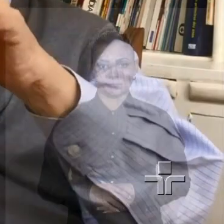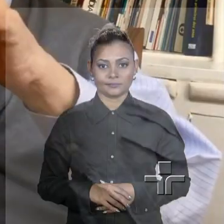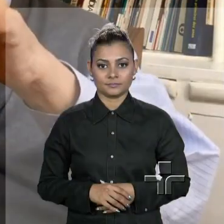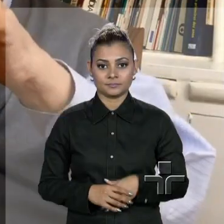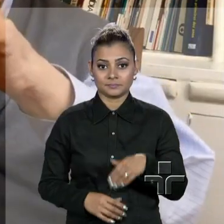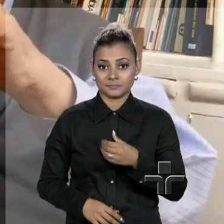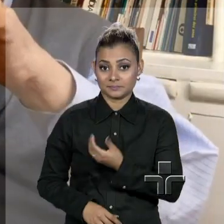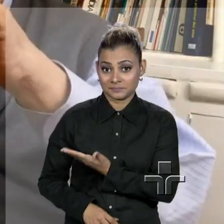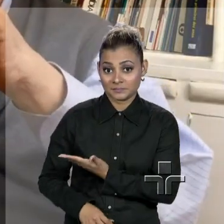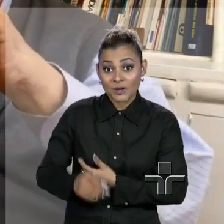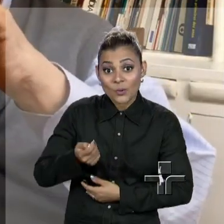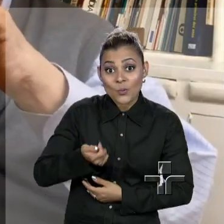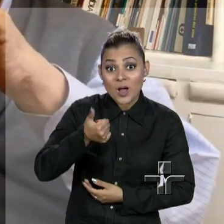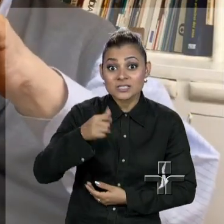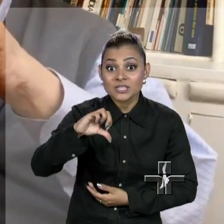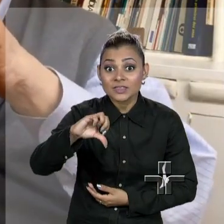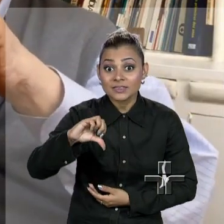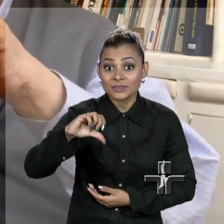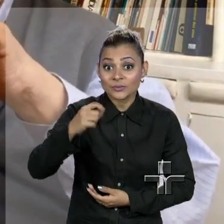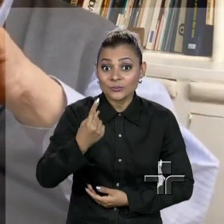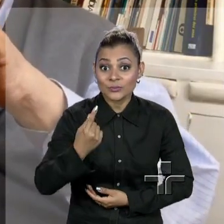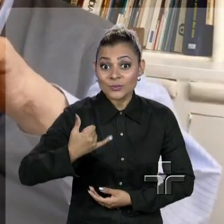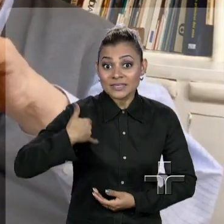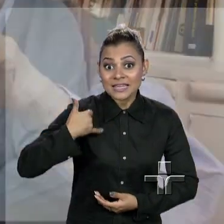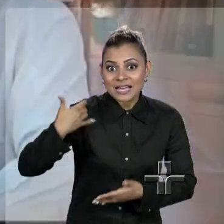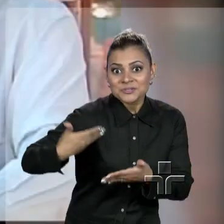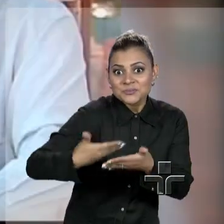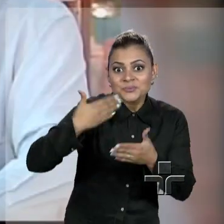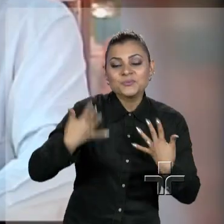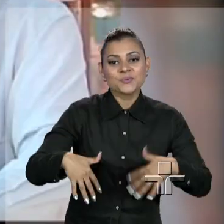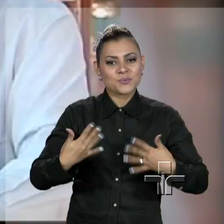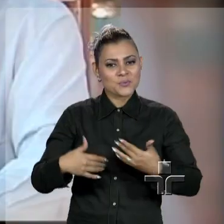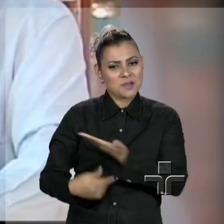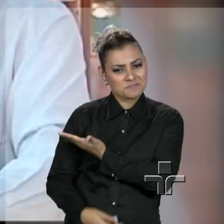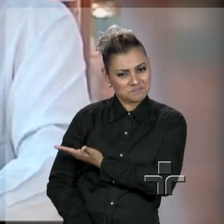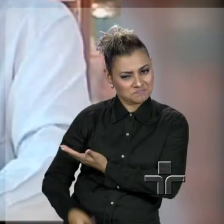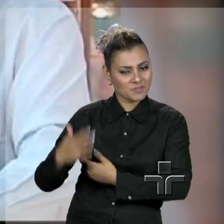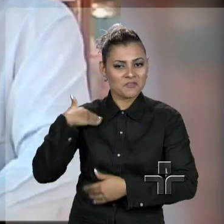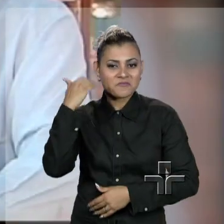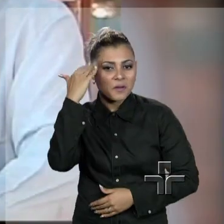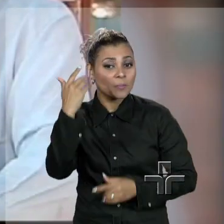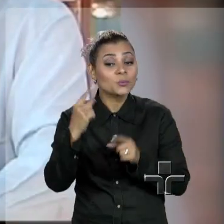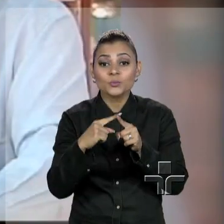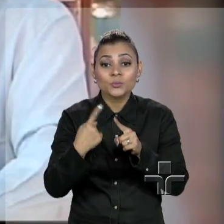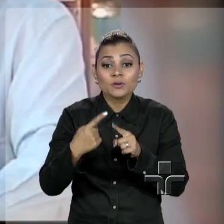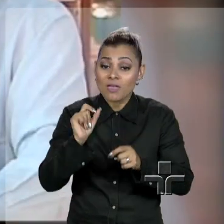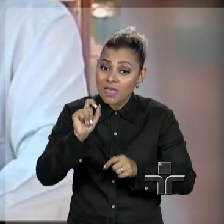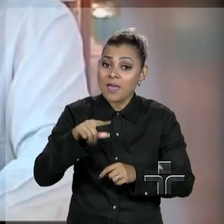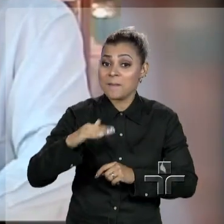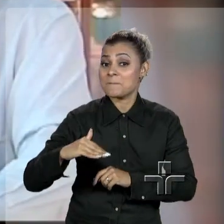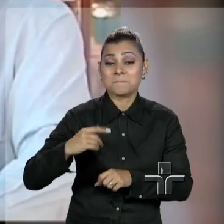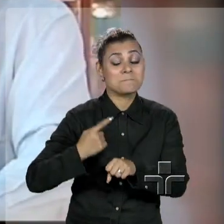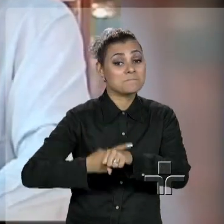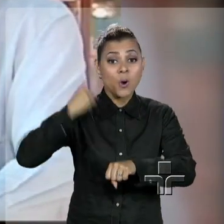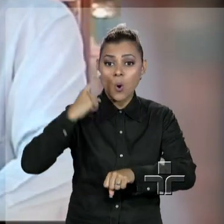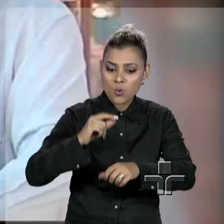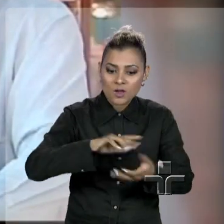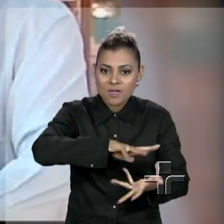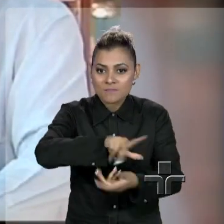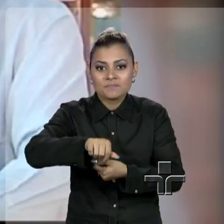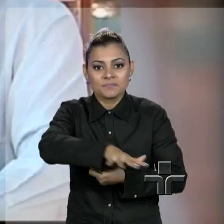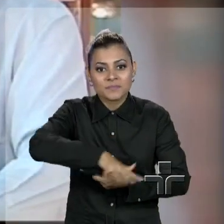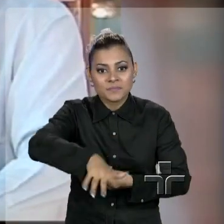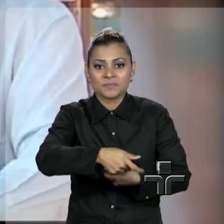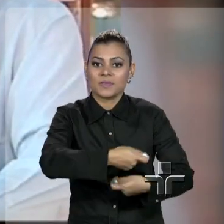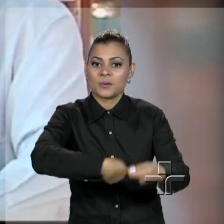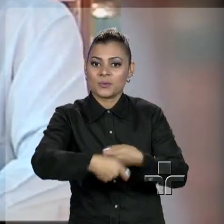Prestes a completar 91 anos, Delfim Neto é considerado pelos seus pares o maior economista brasileiro vivo, título que